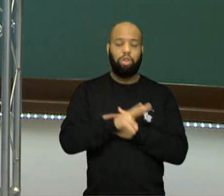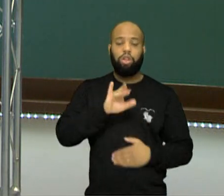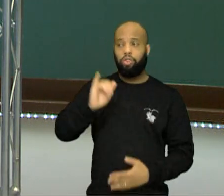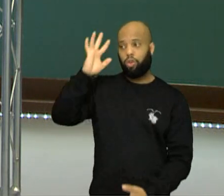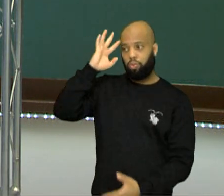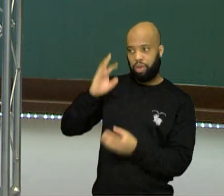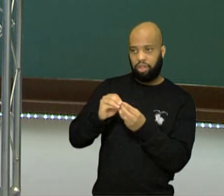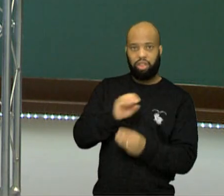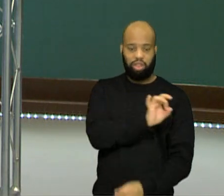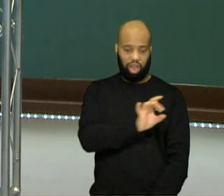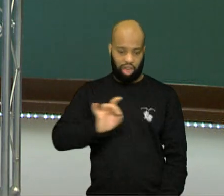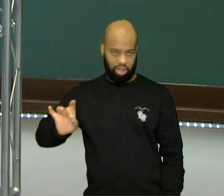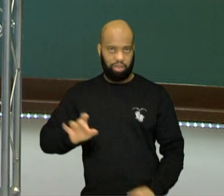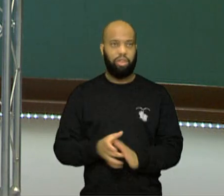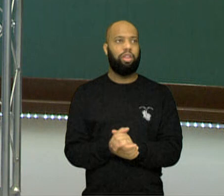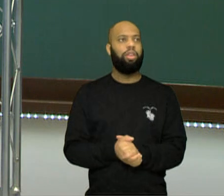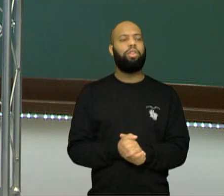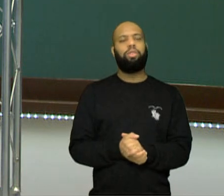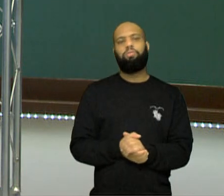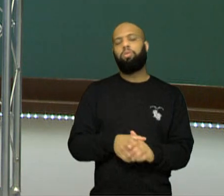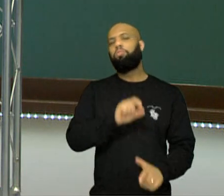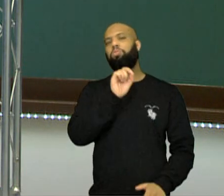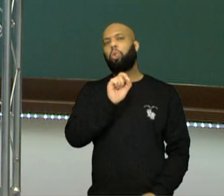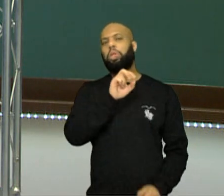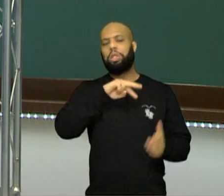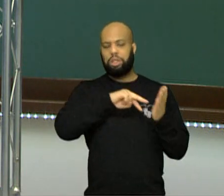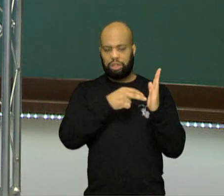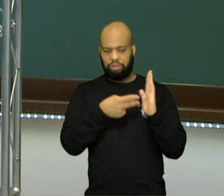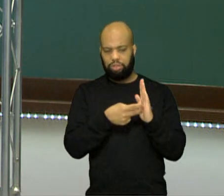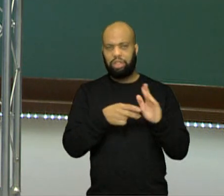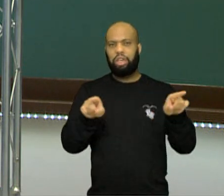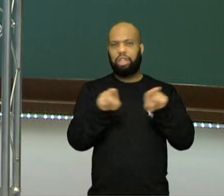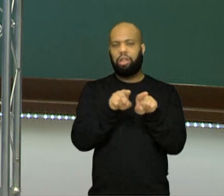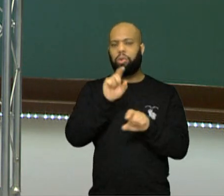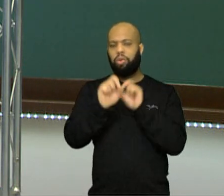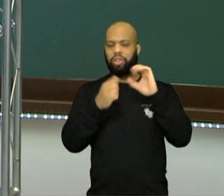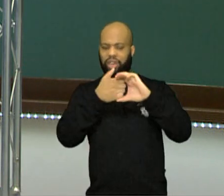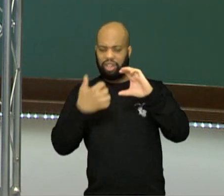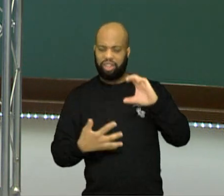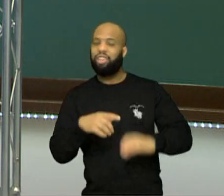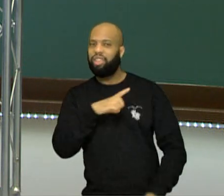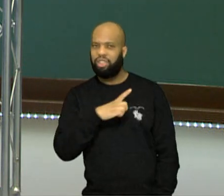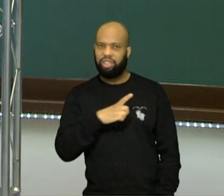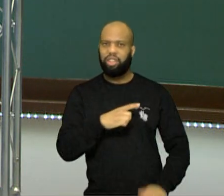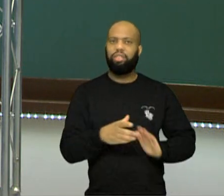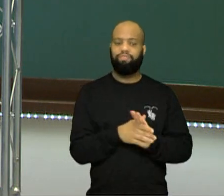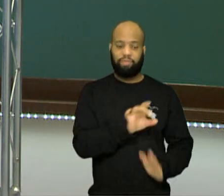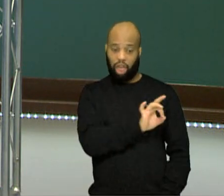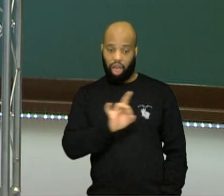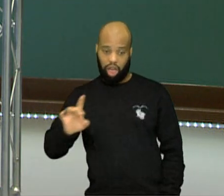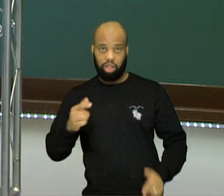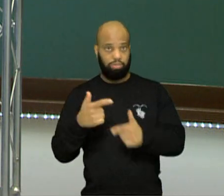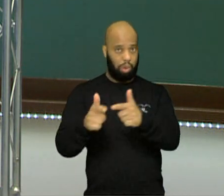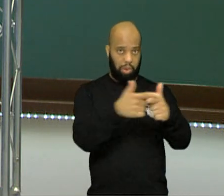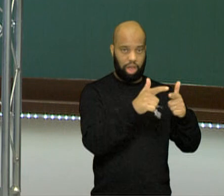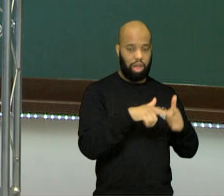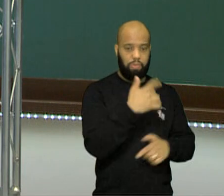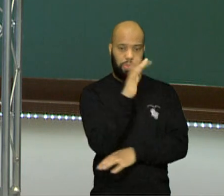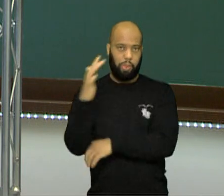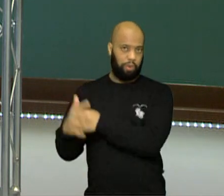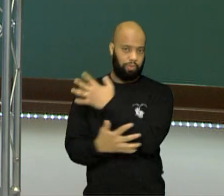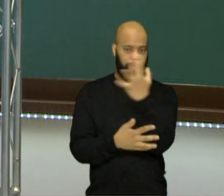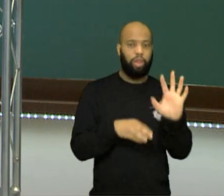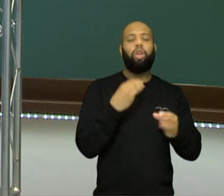entender cada um deles, né? O que significa, que características tem um ou outro problema ambiental, como que a